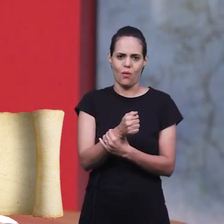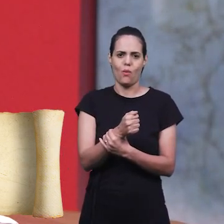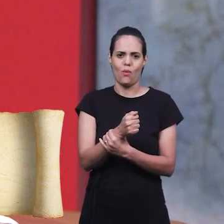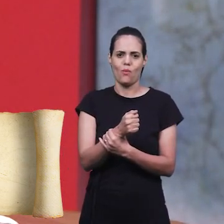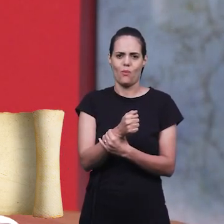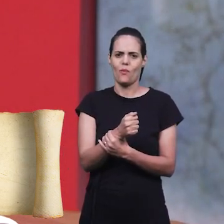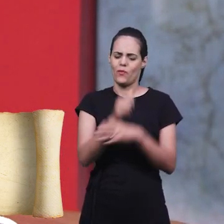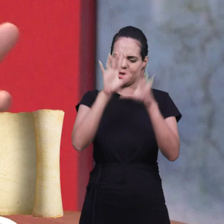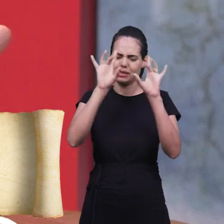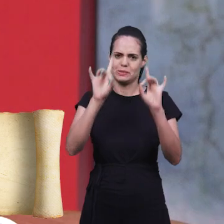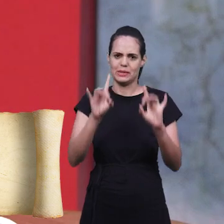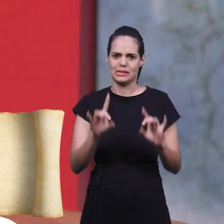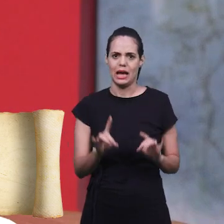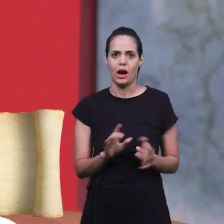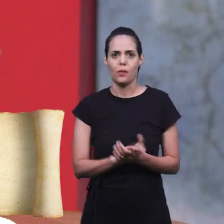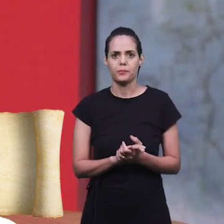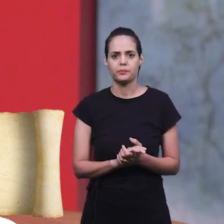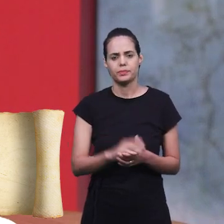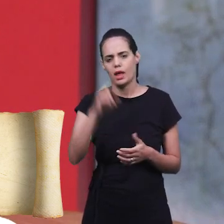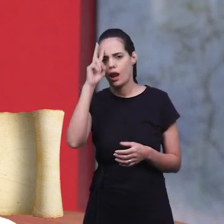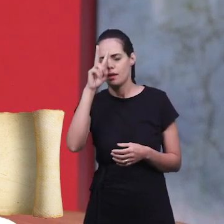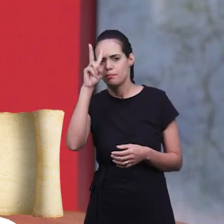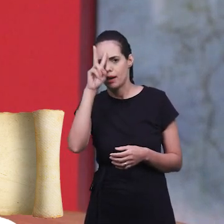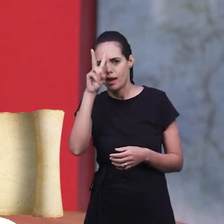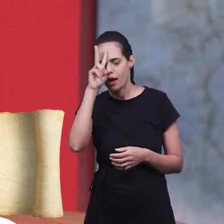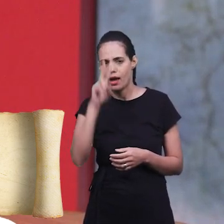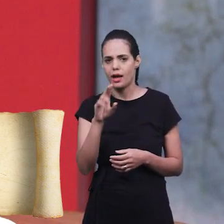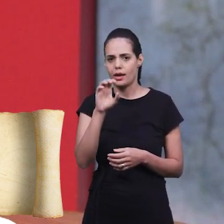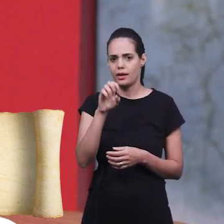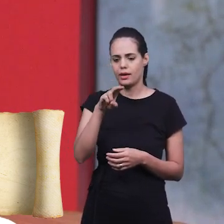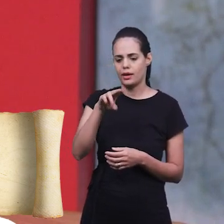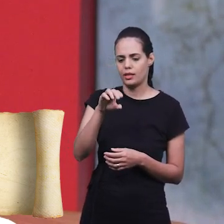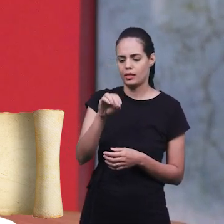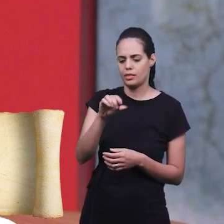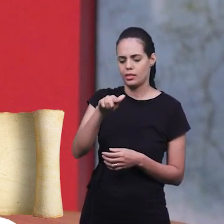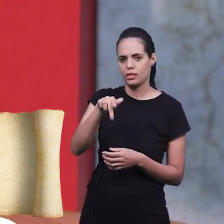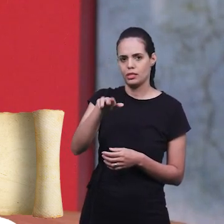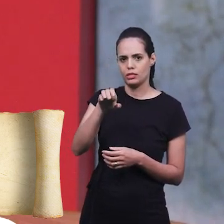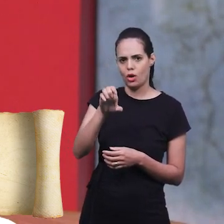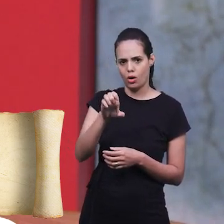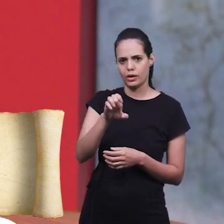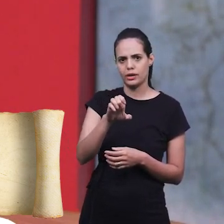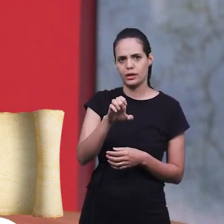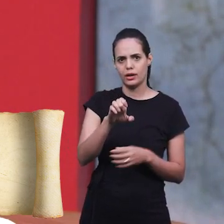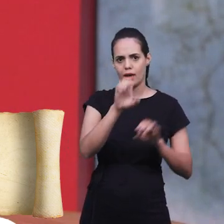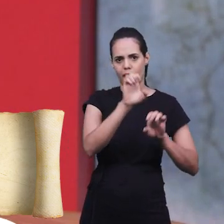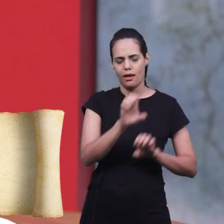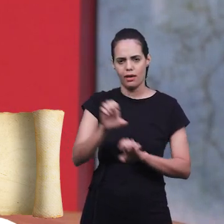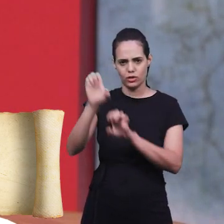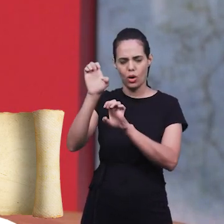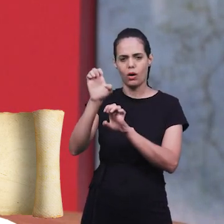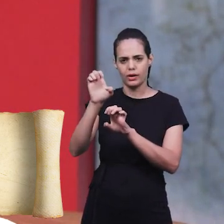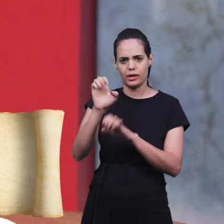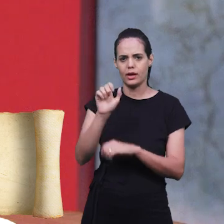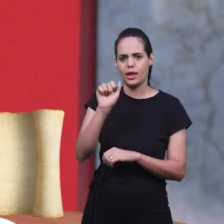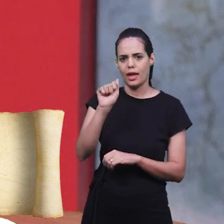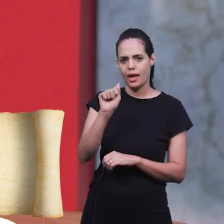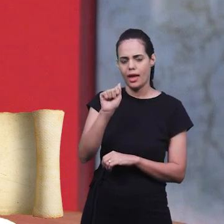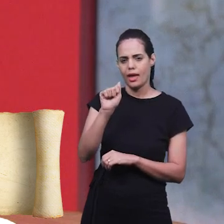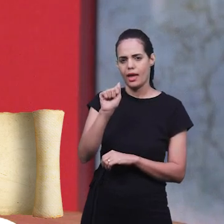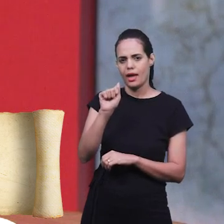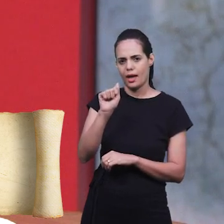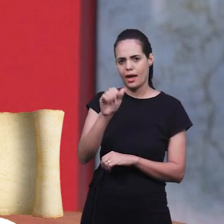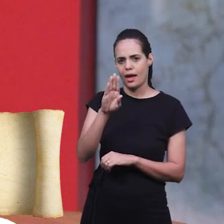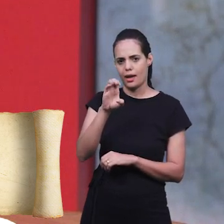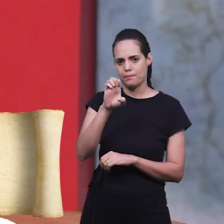especial. Você pode lembrar de Enoque, Abel, Enoque, Noé. Outros